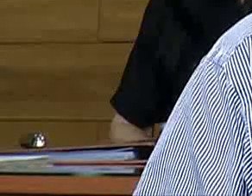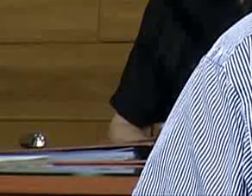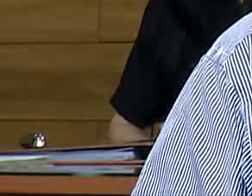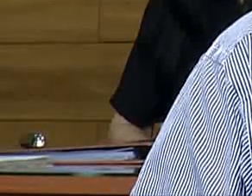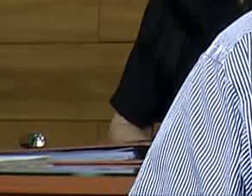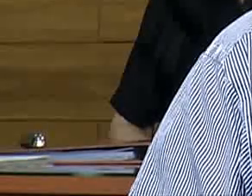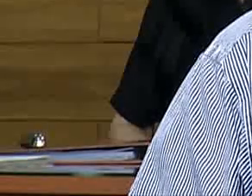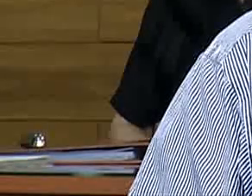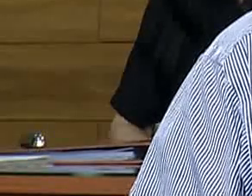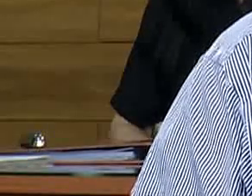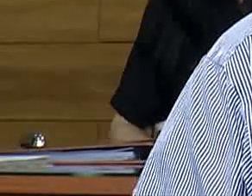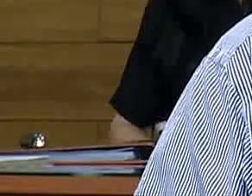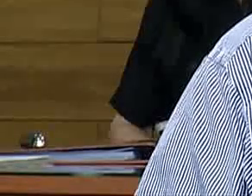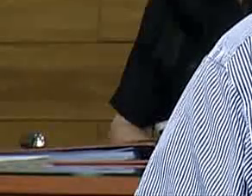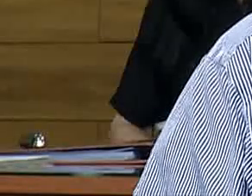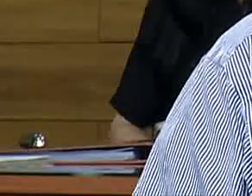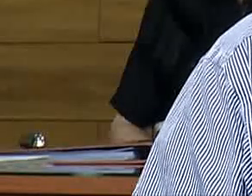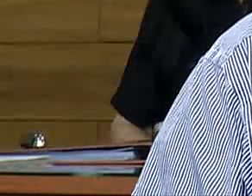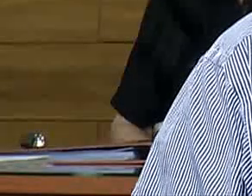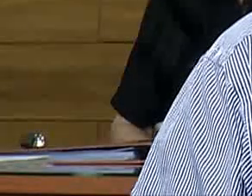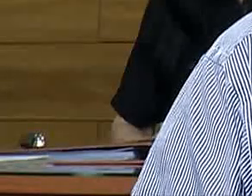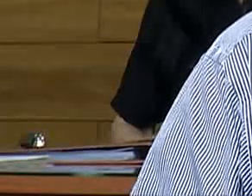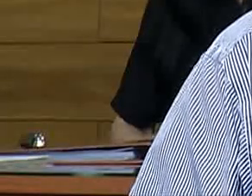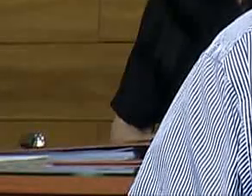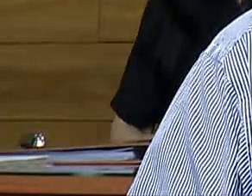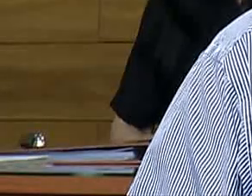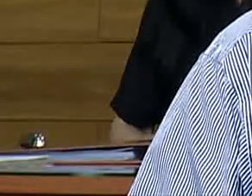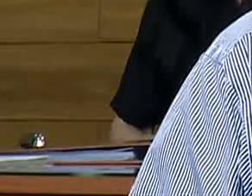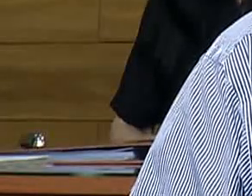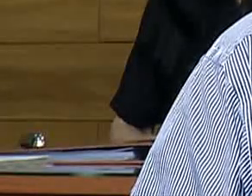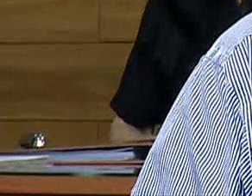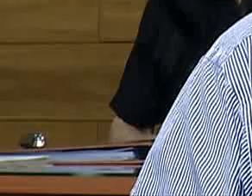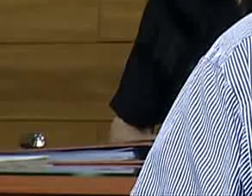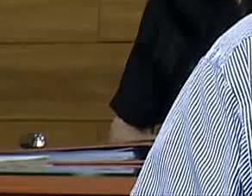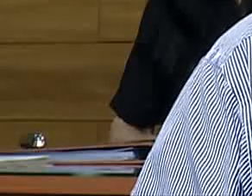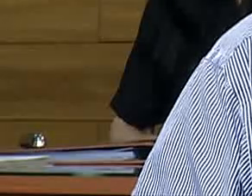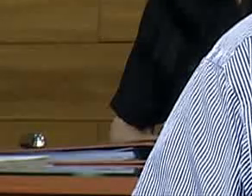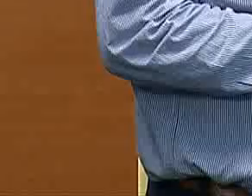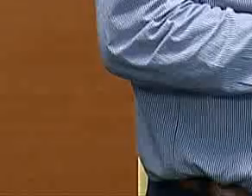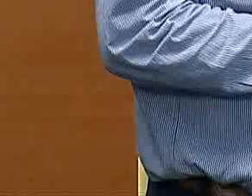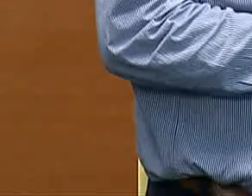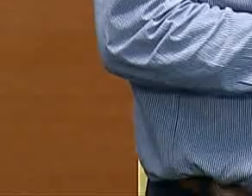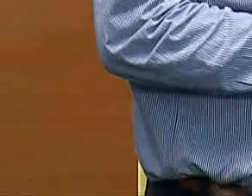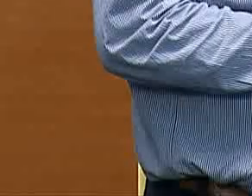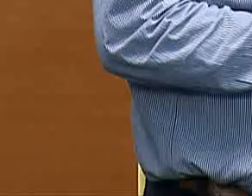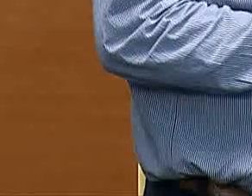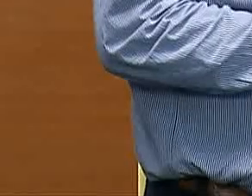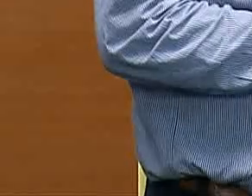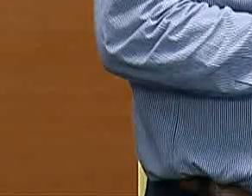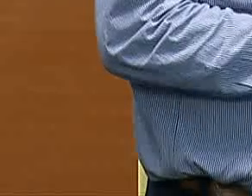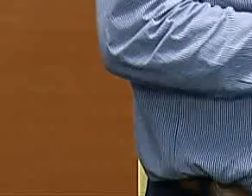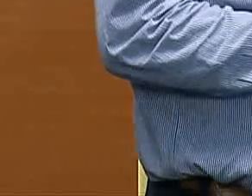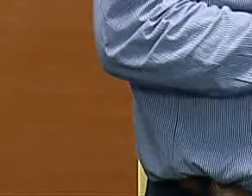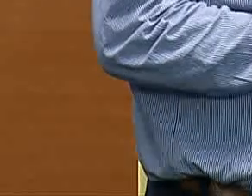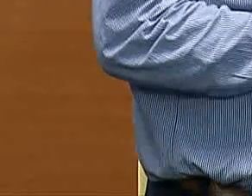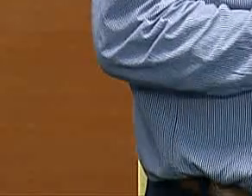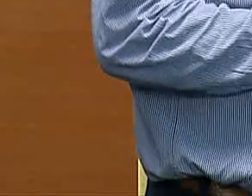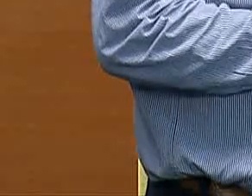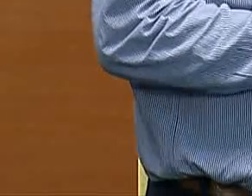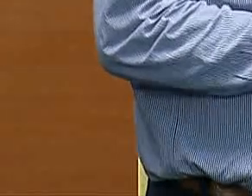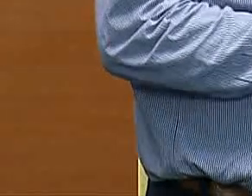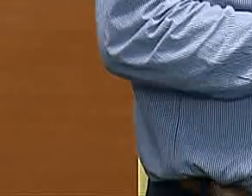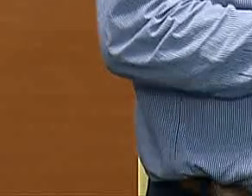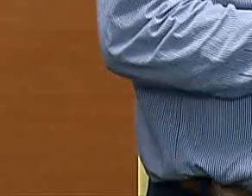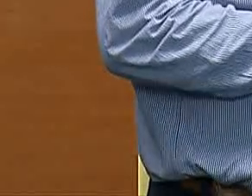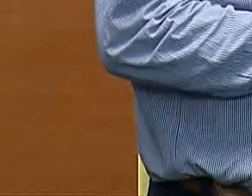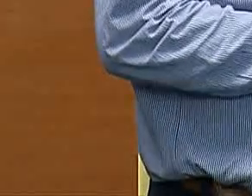do braço e correr atrás e tudo mais, seria difícil, demoraria muito mais ainda. Então, a gente ficou com